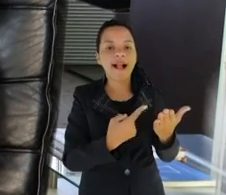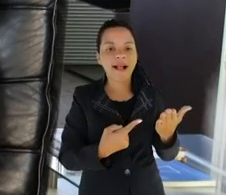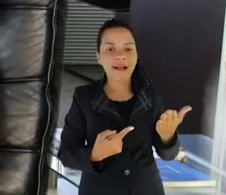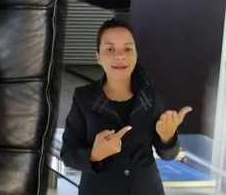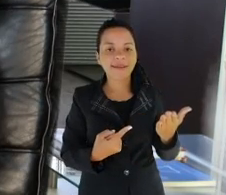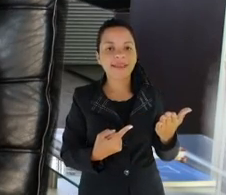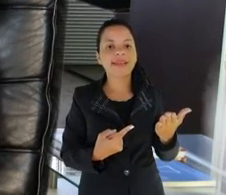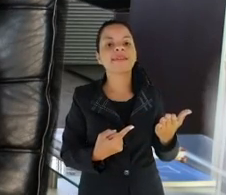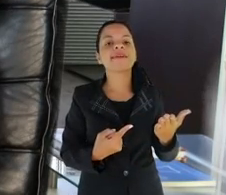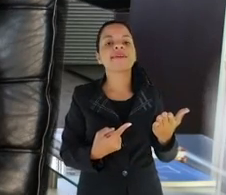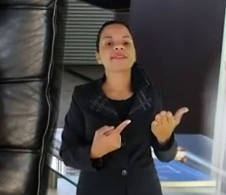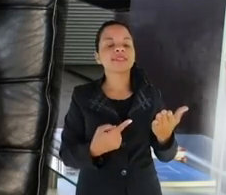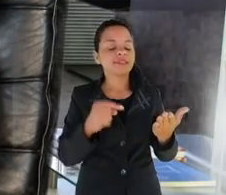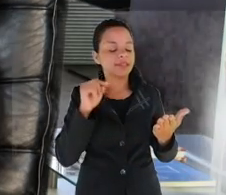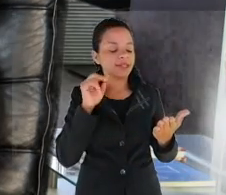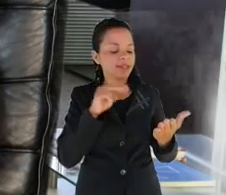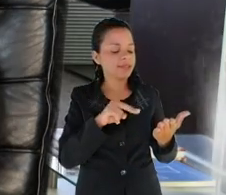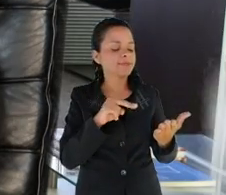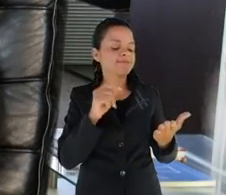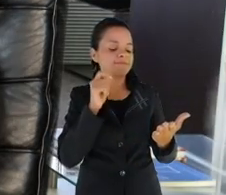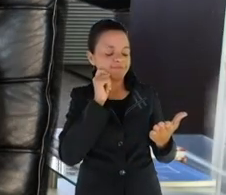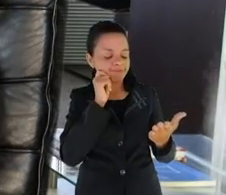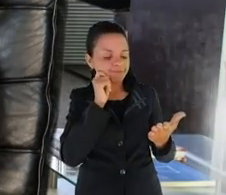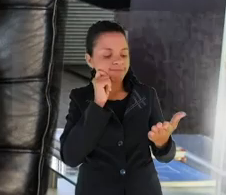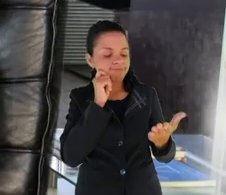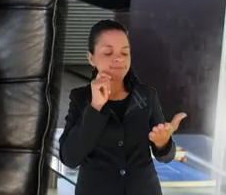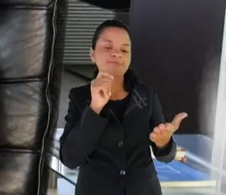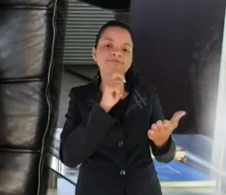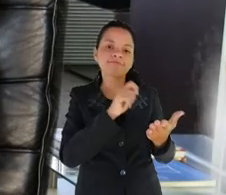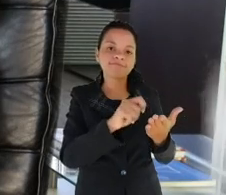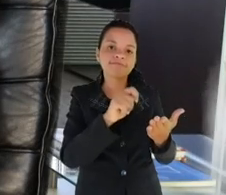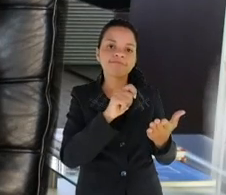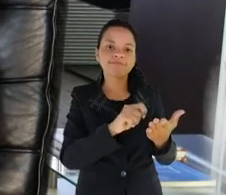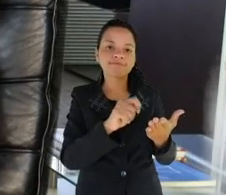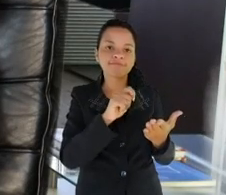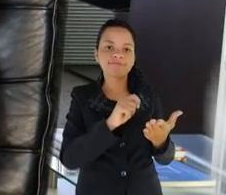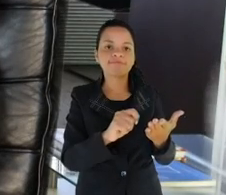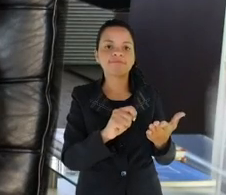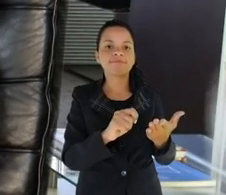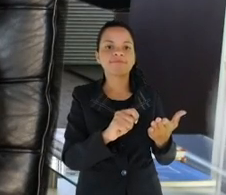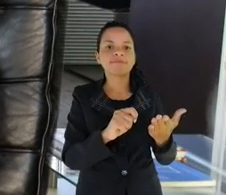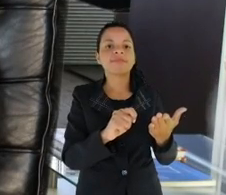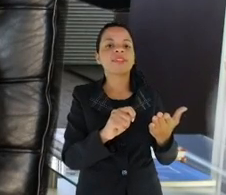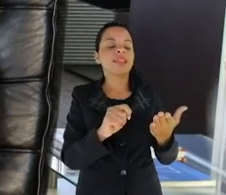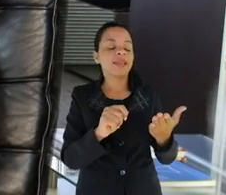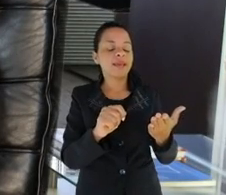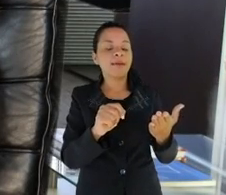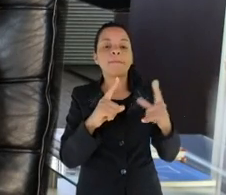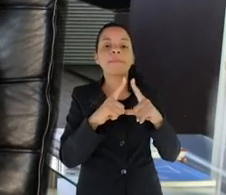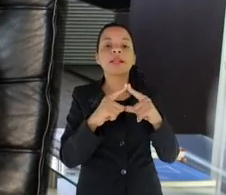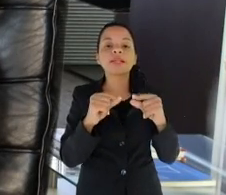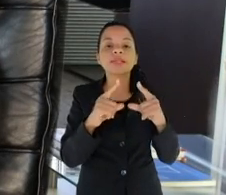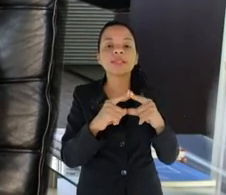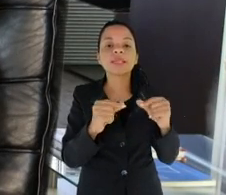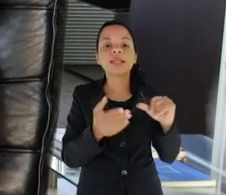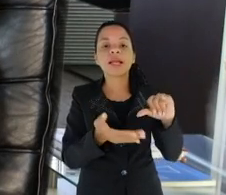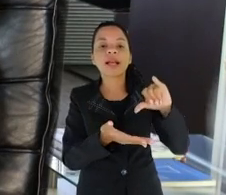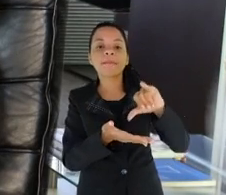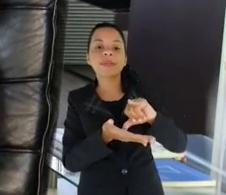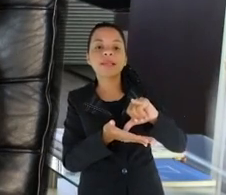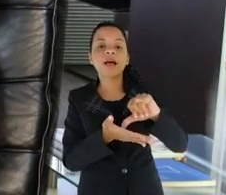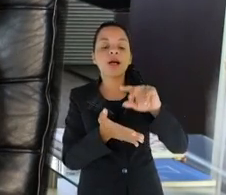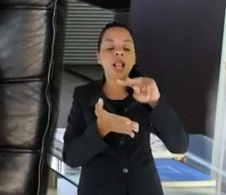aquele tradicional acróstico: Brasília, capital das leituras. 2